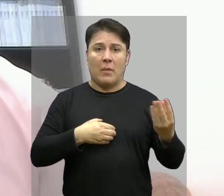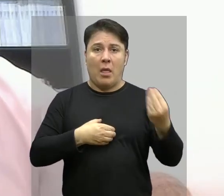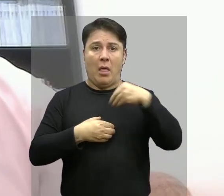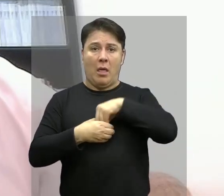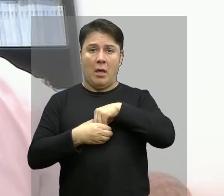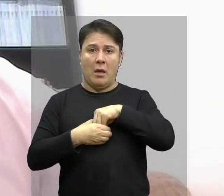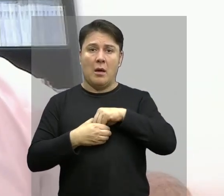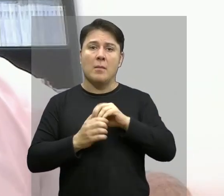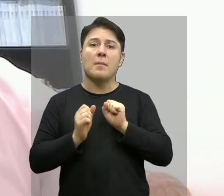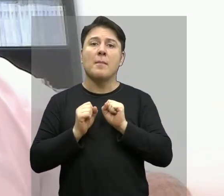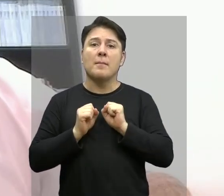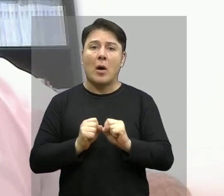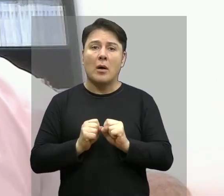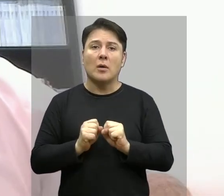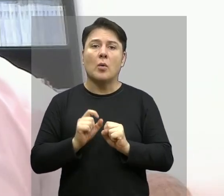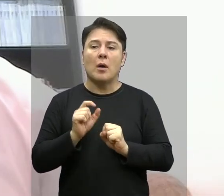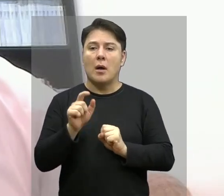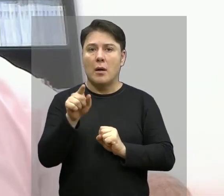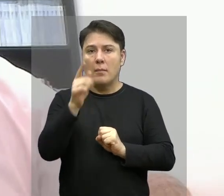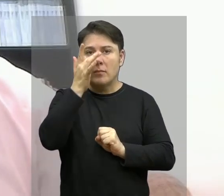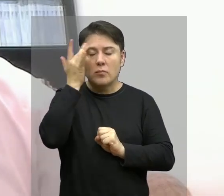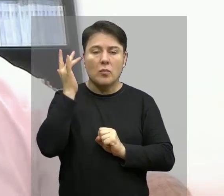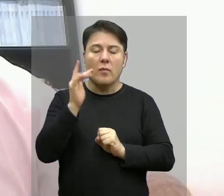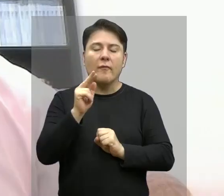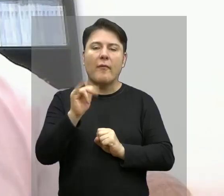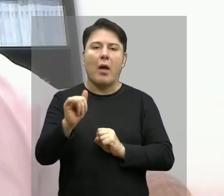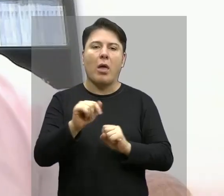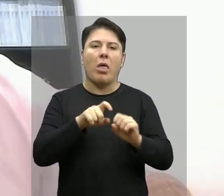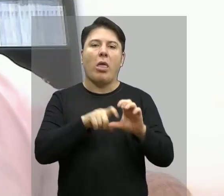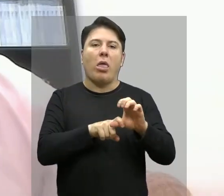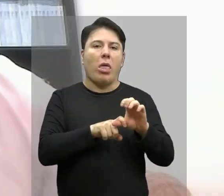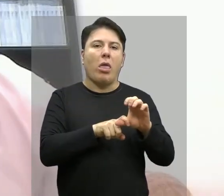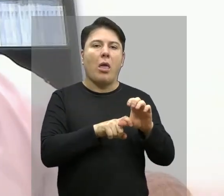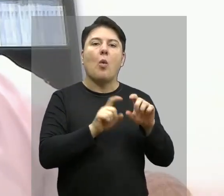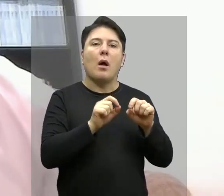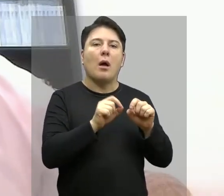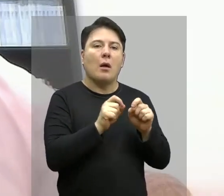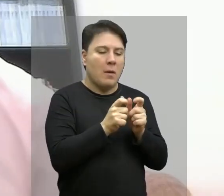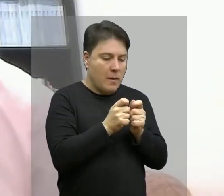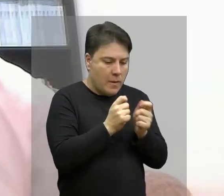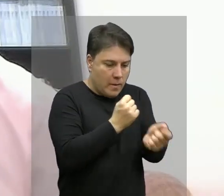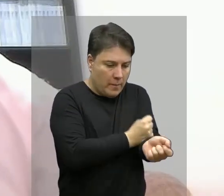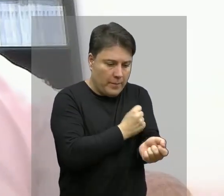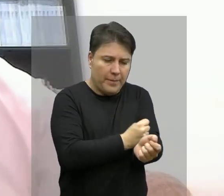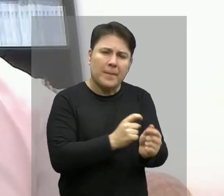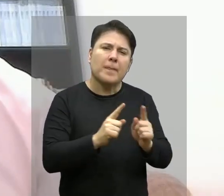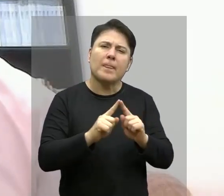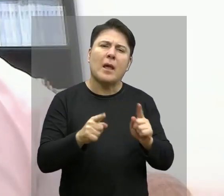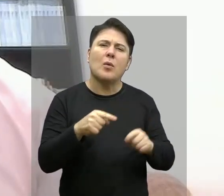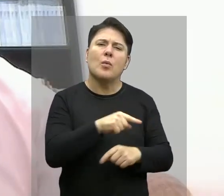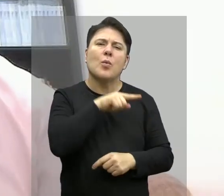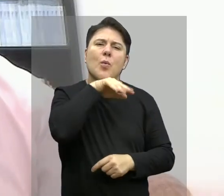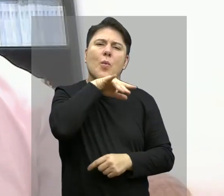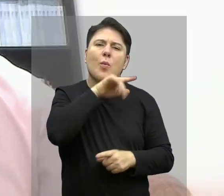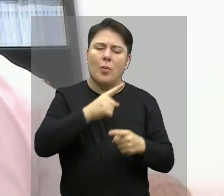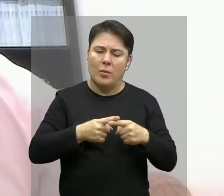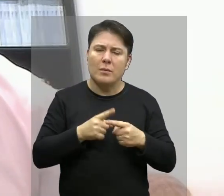servir né, para uma pessoa desenvolver a dependência. Então, quais são algumas crueldades desse